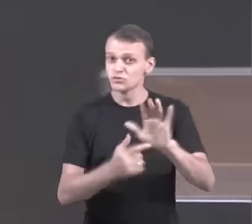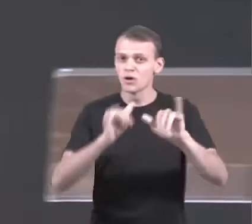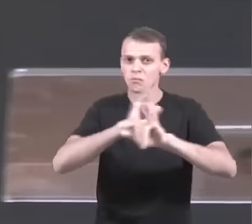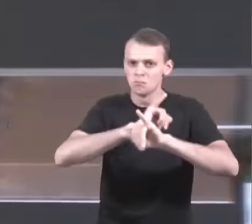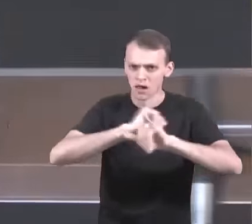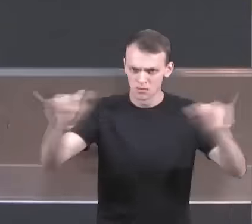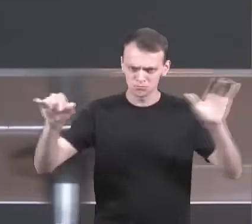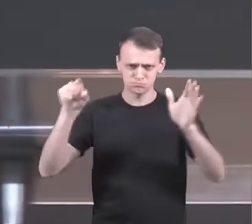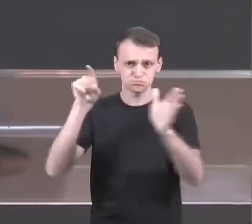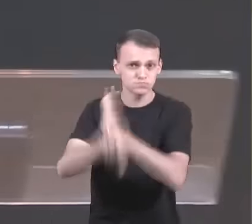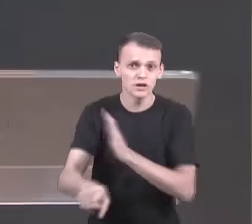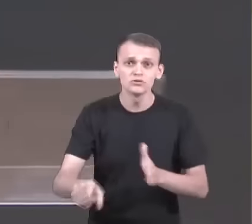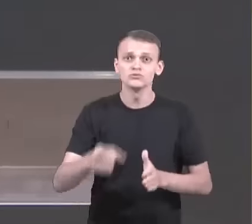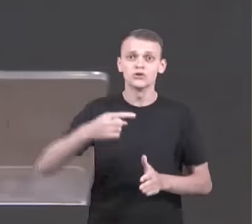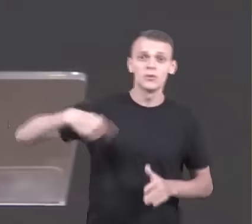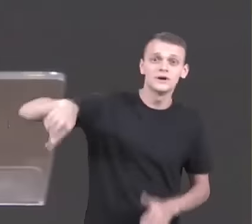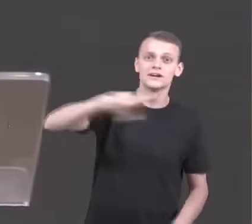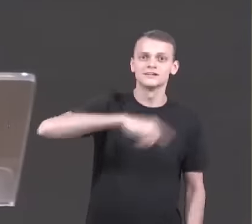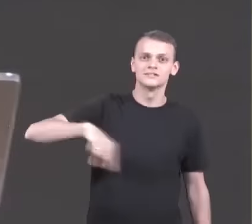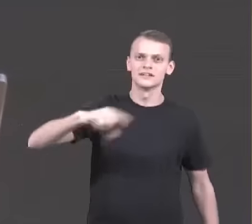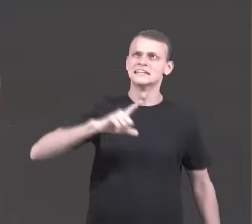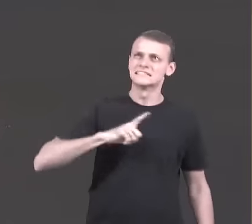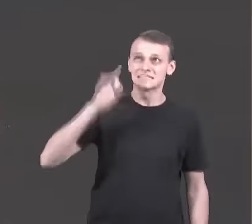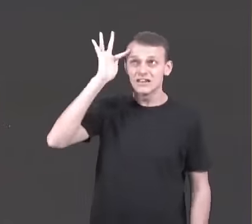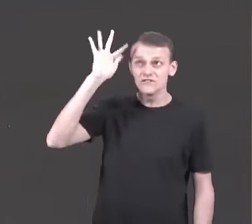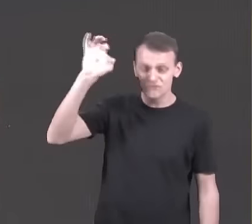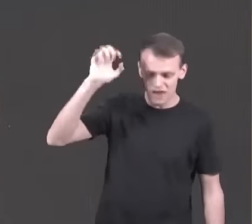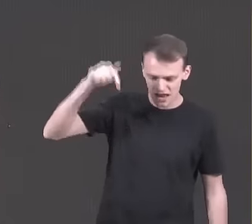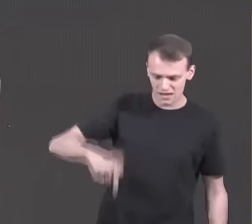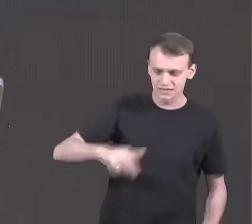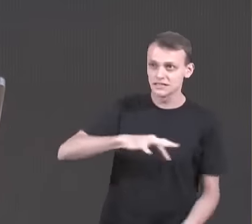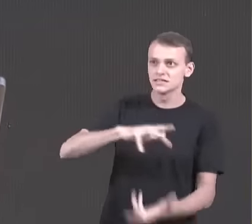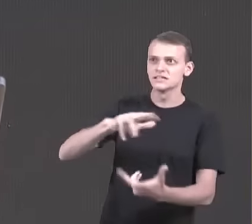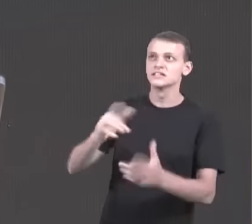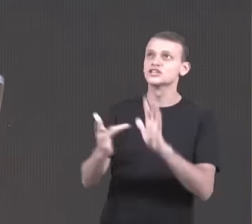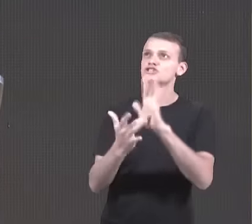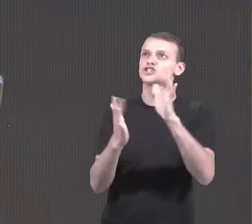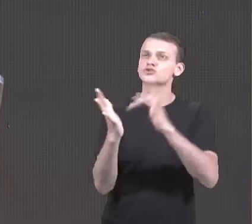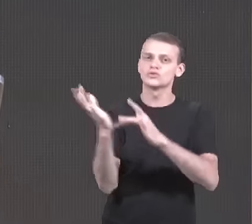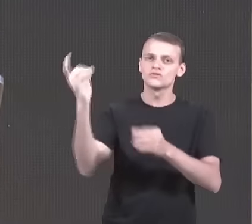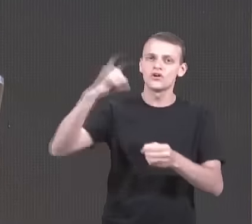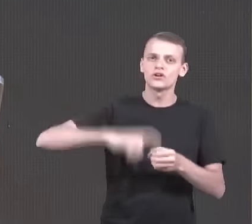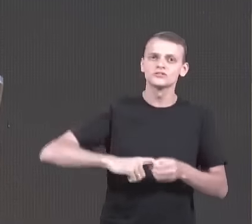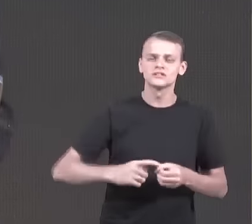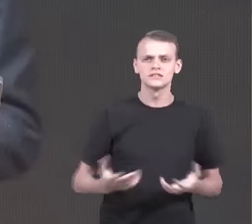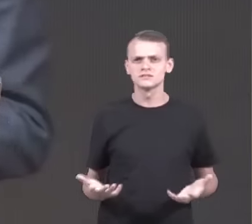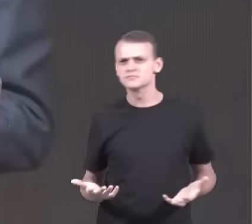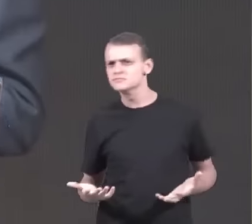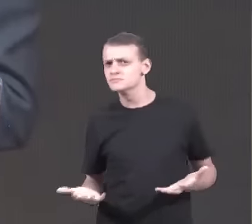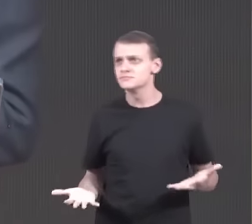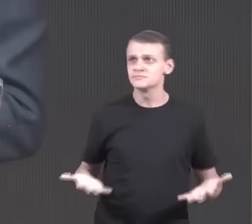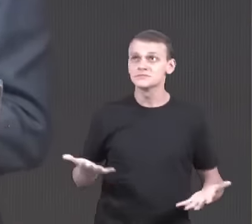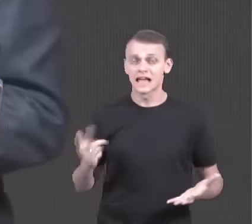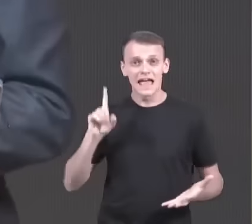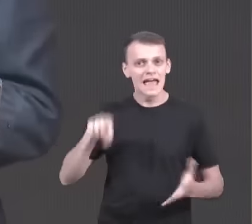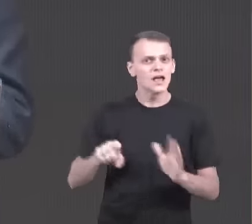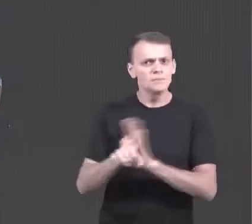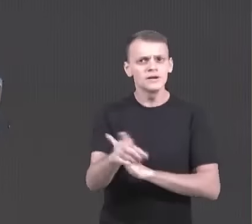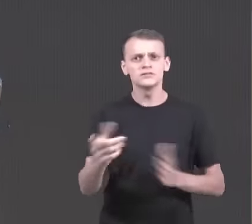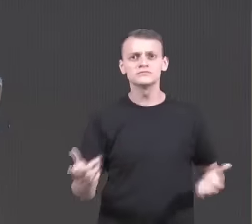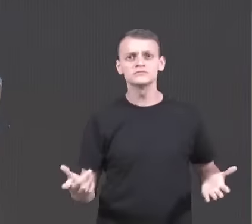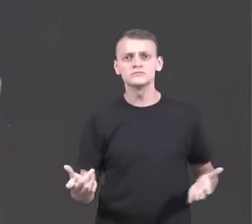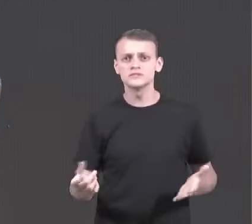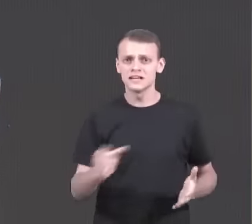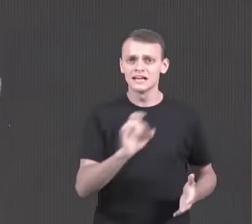na terra quando o Filho do Homem vier? Esta é uma indagação, é uma inquirição, é uma pergunta